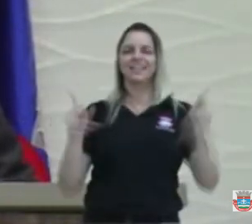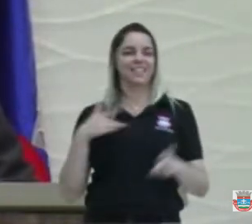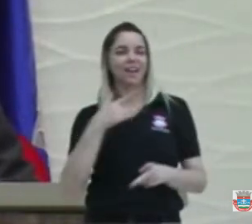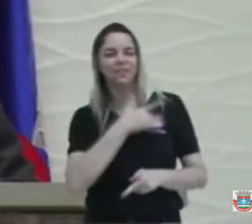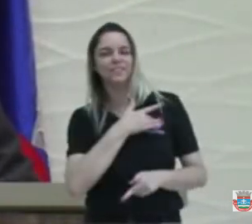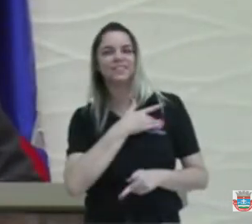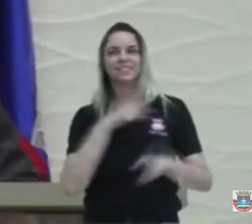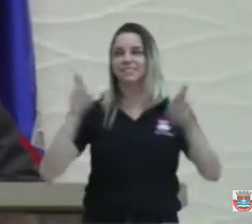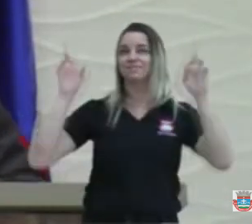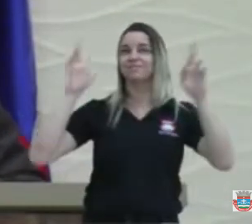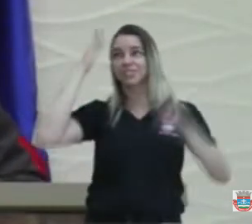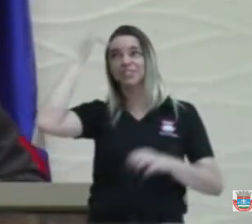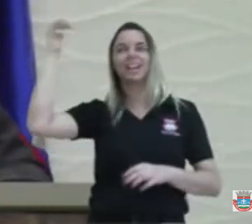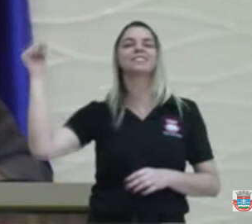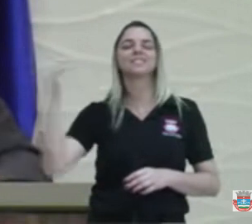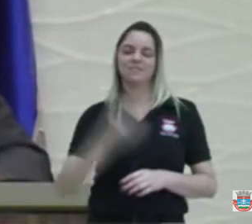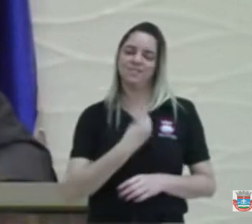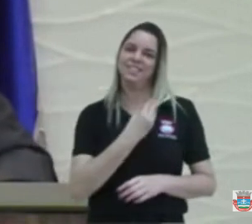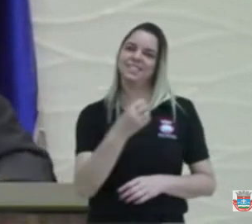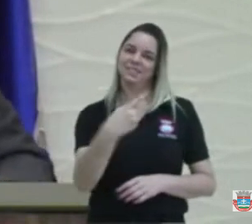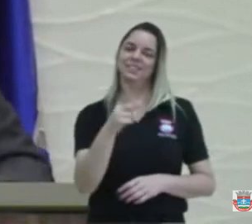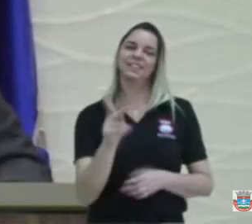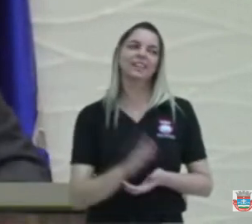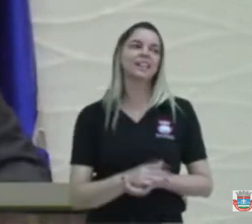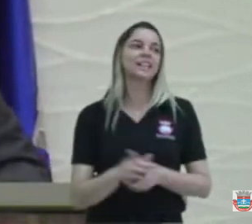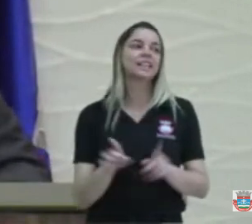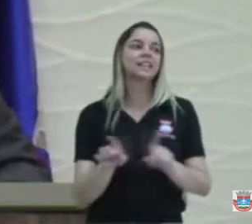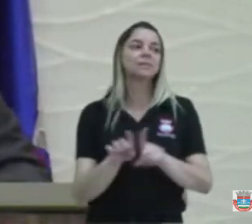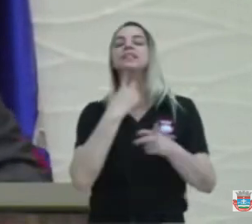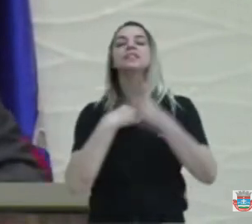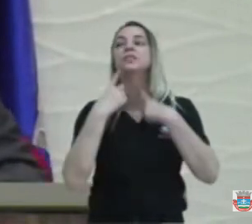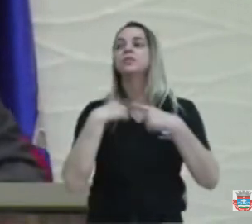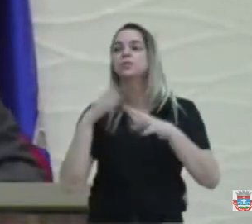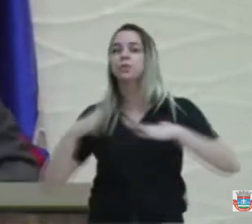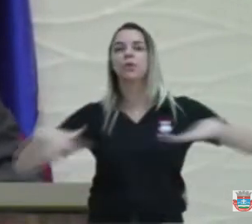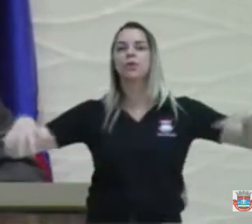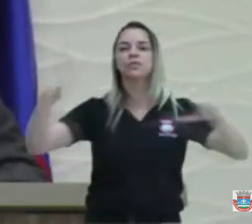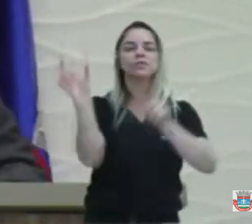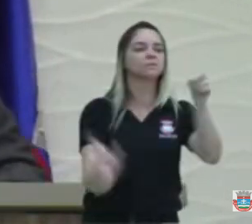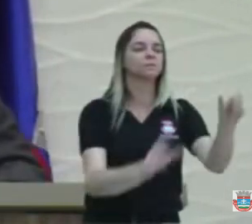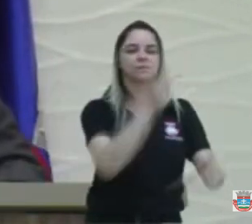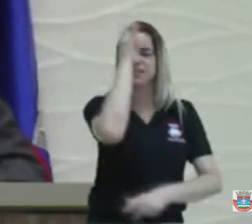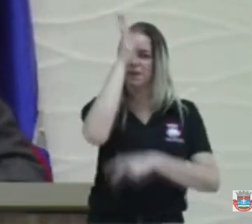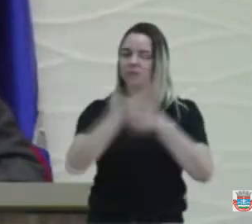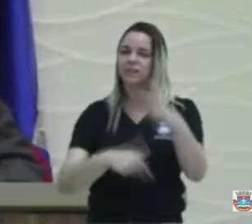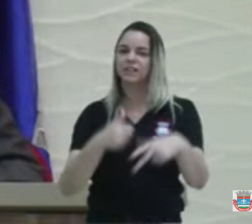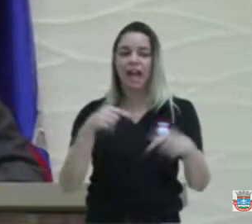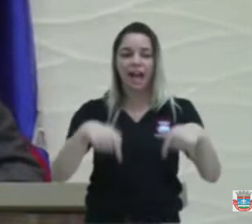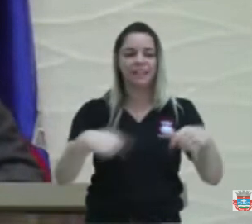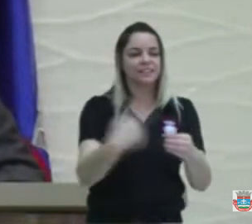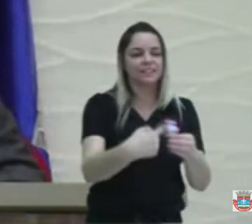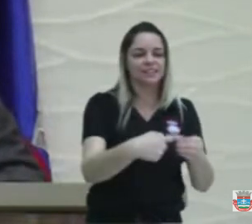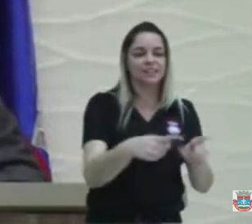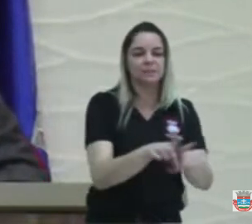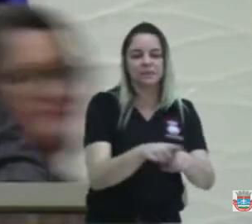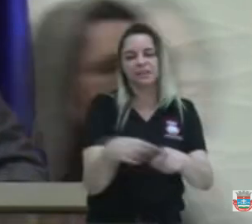sucesso em suas vidas, como também desejar a todos são bentenses, a todo o pessoal da zona urbana, a todo o pessoal da